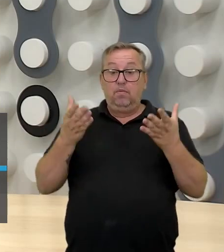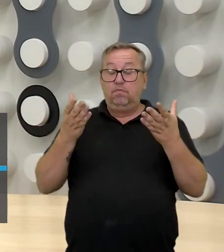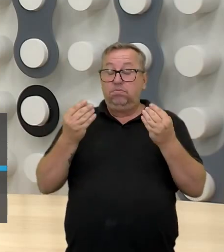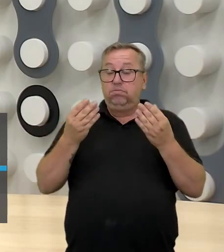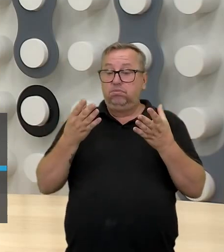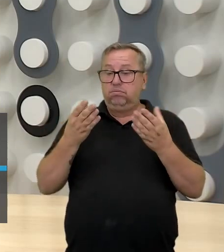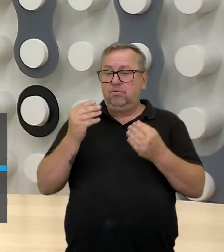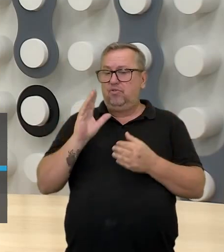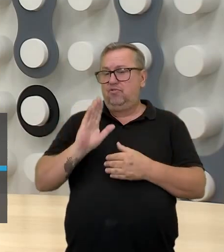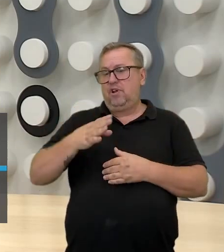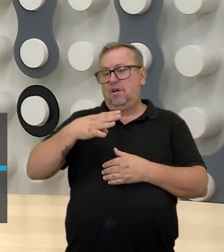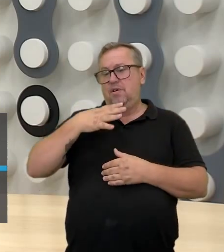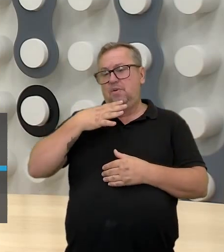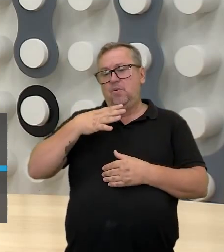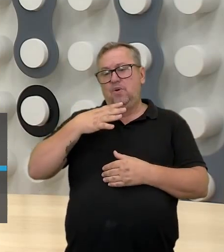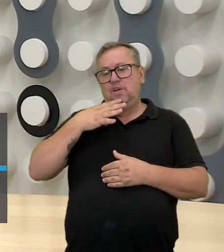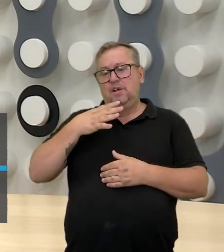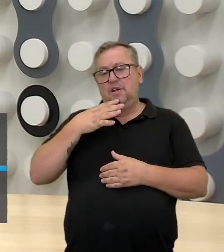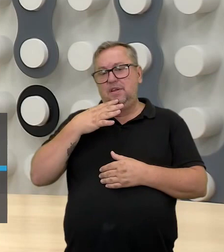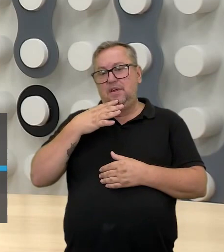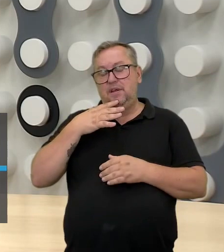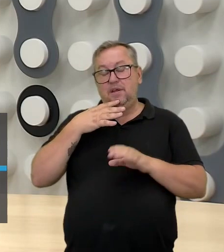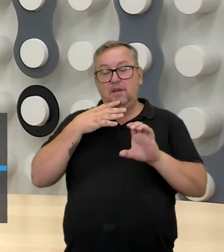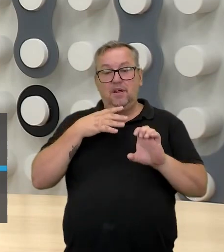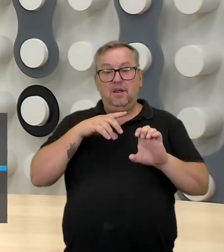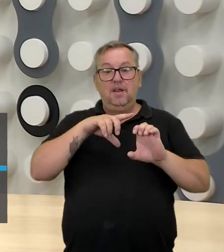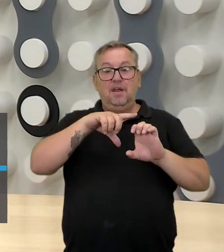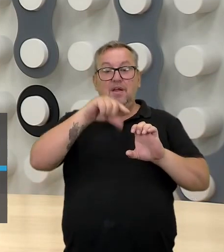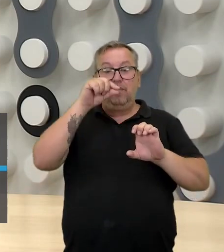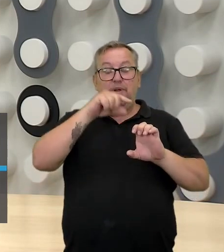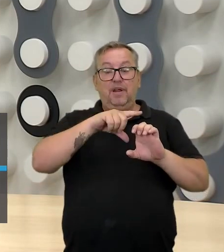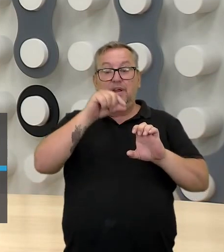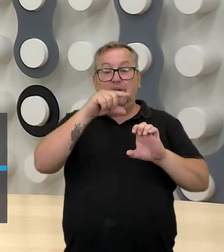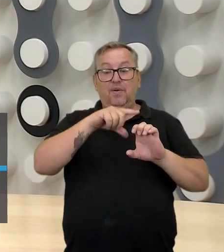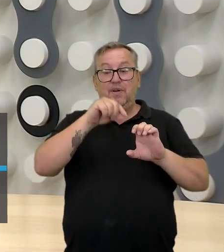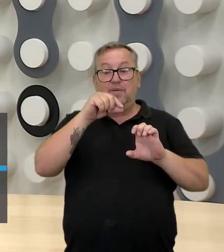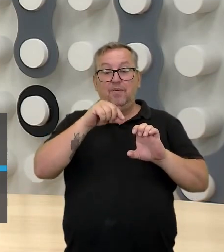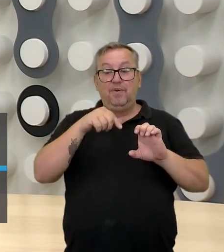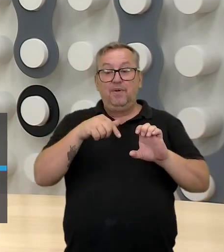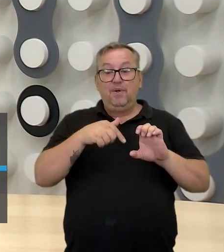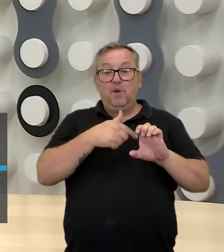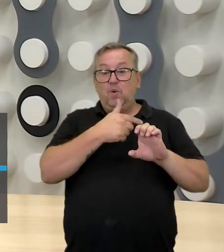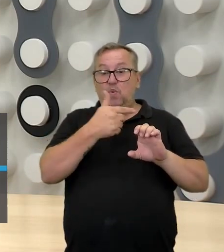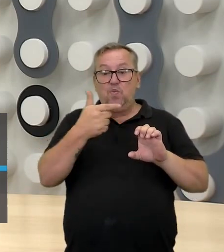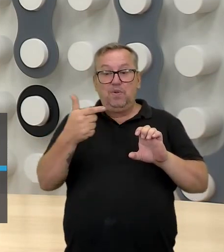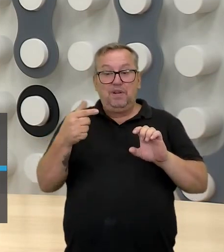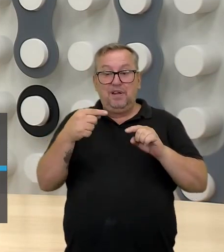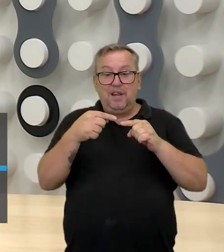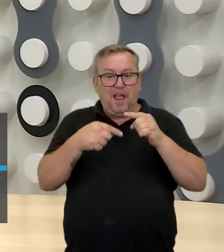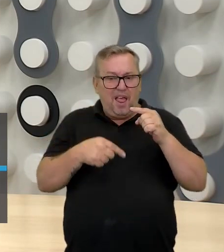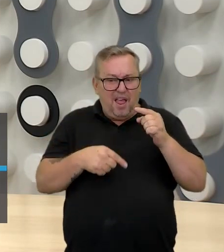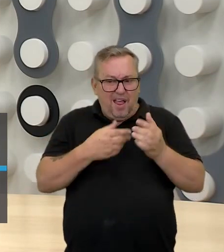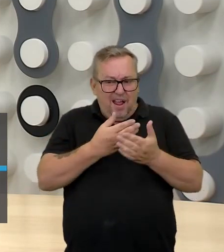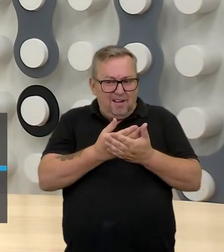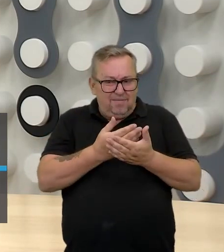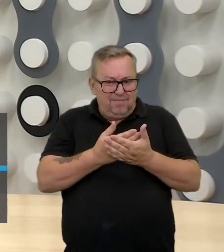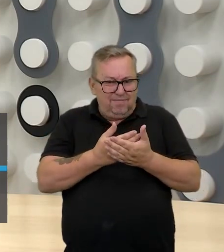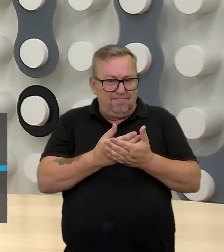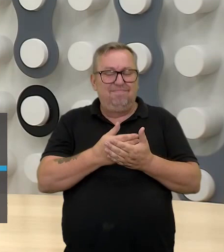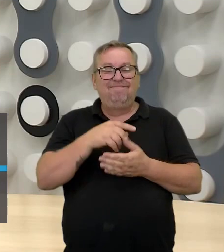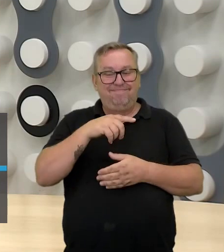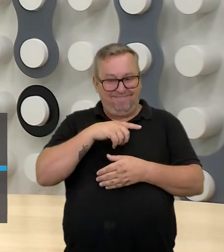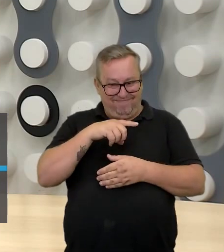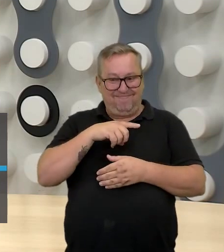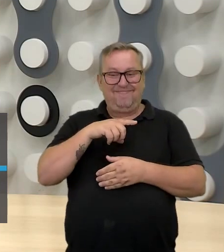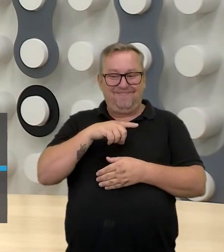bastante conhecida, tá ok? E o empreendedorismo, né, que parece que não tem nada a ver com essa aula, mas se você for analisar aí